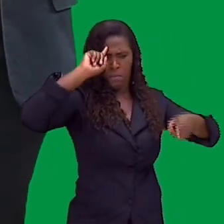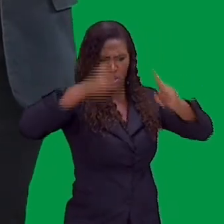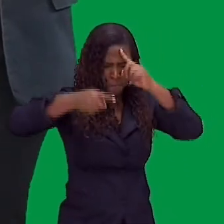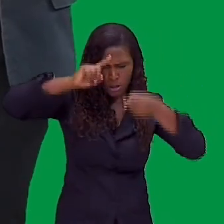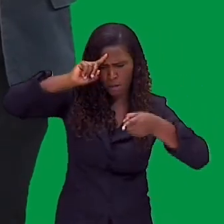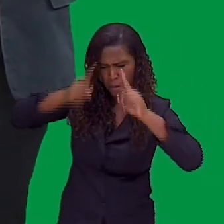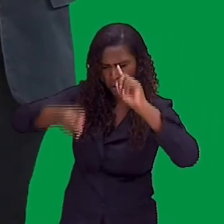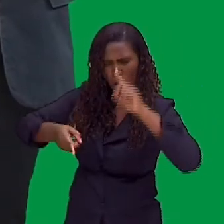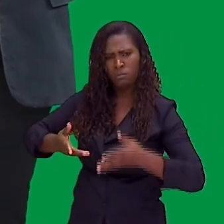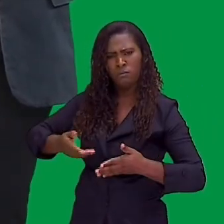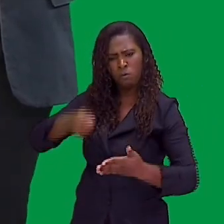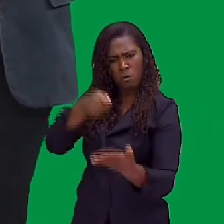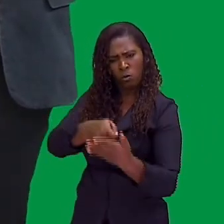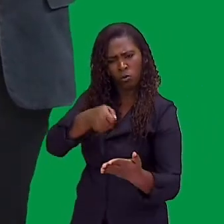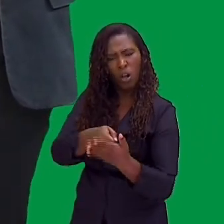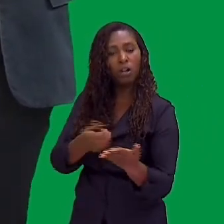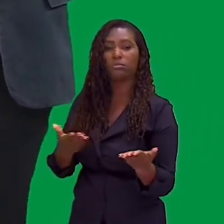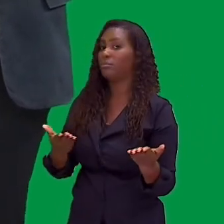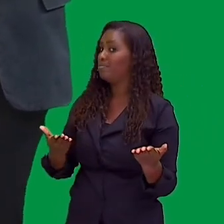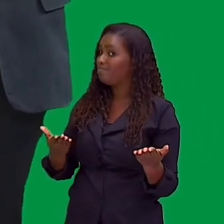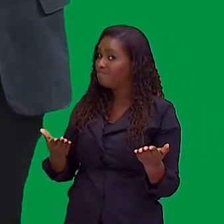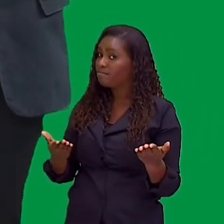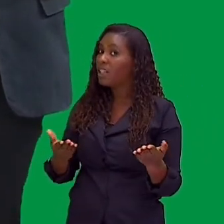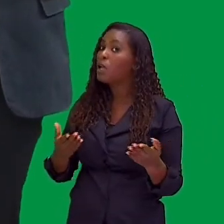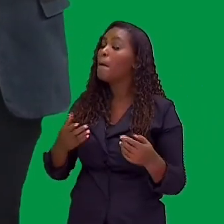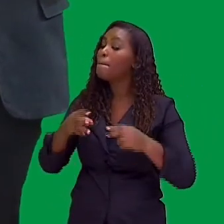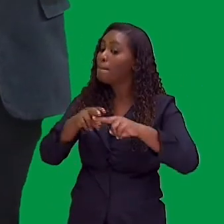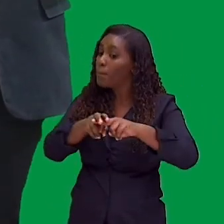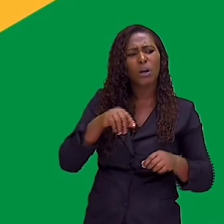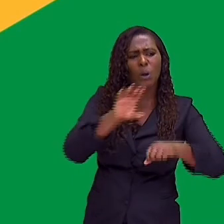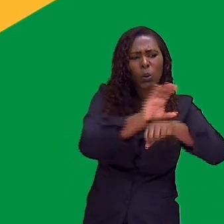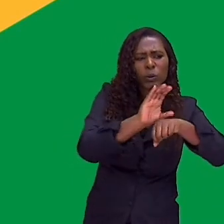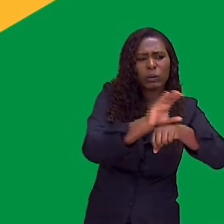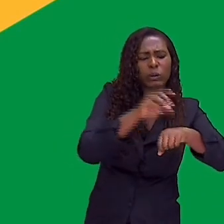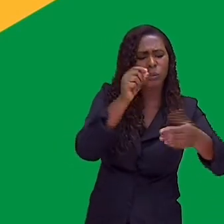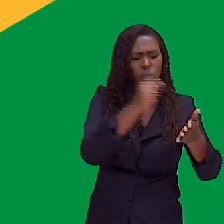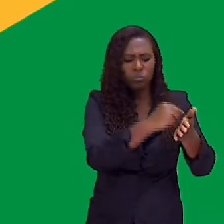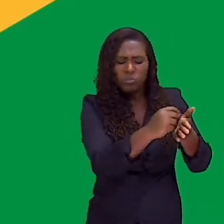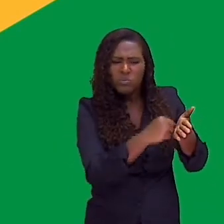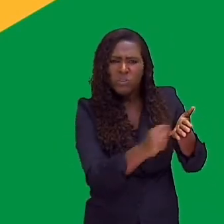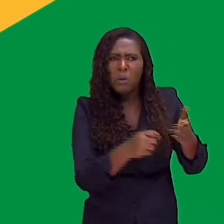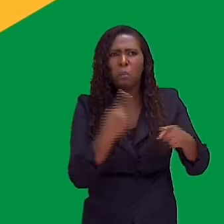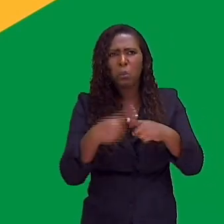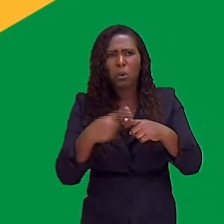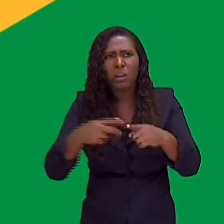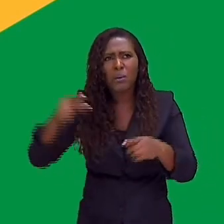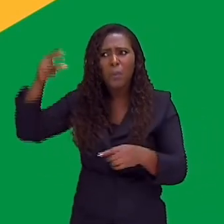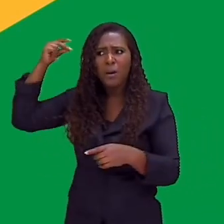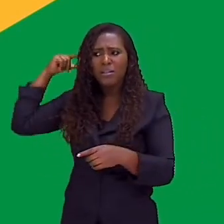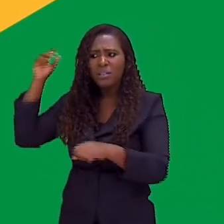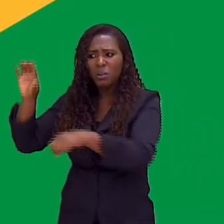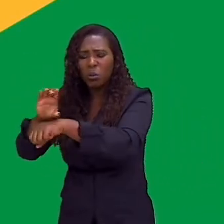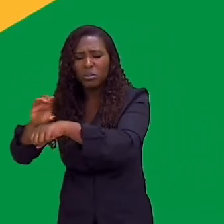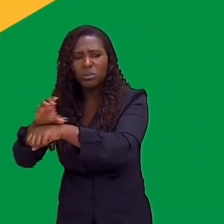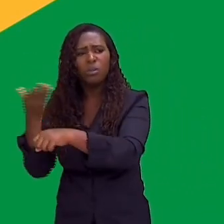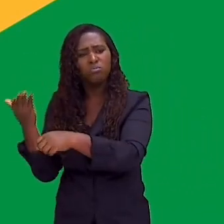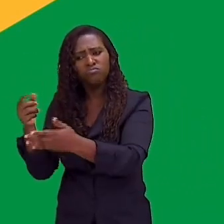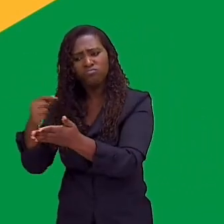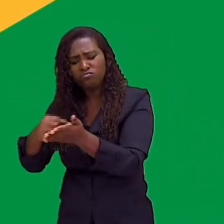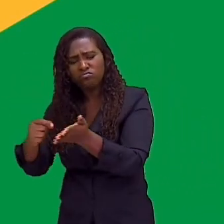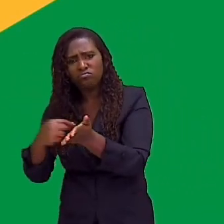mais atual do que a atual, que tem somente 33 anos. E foi feita